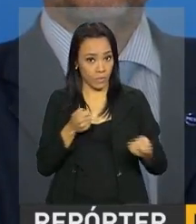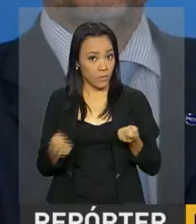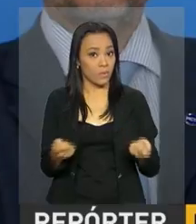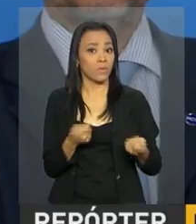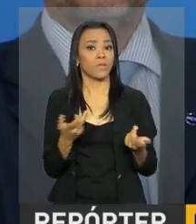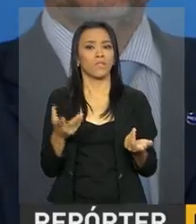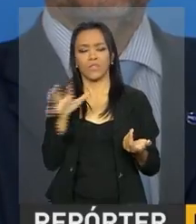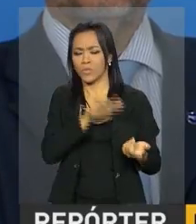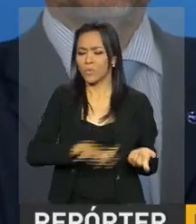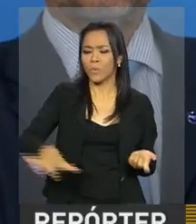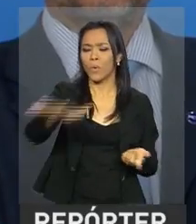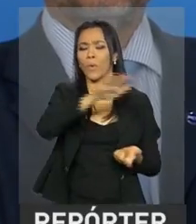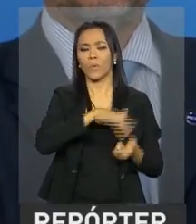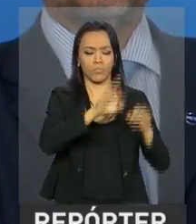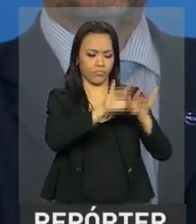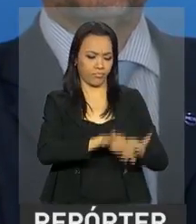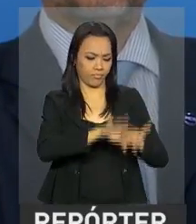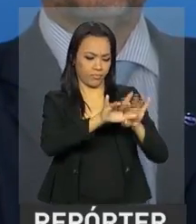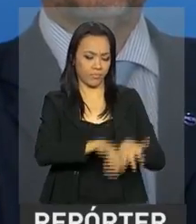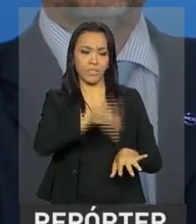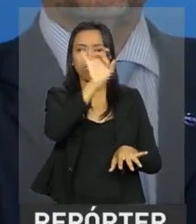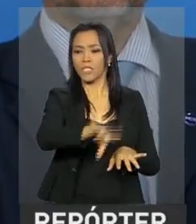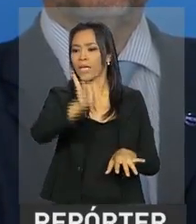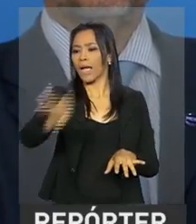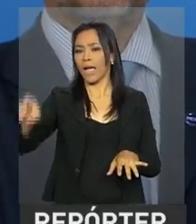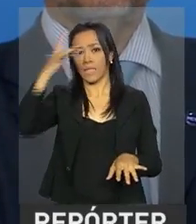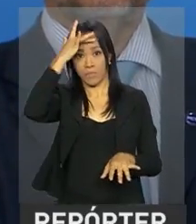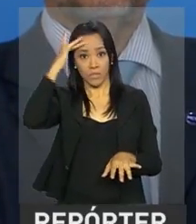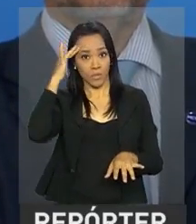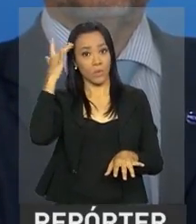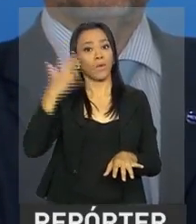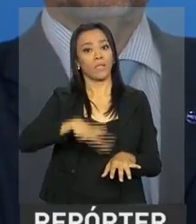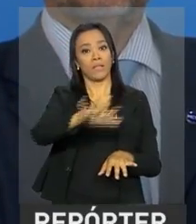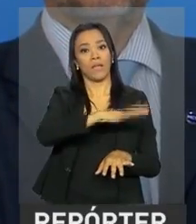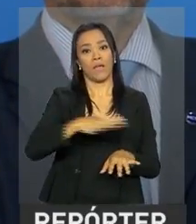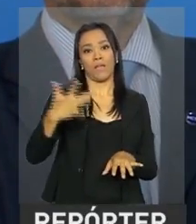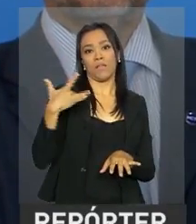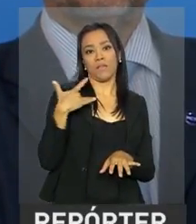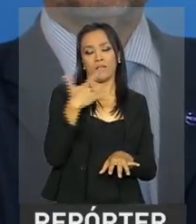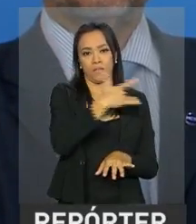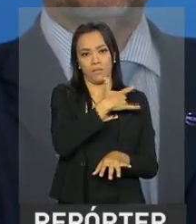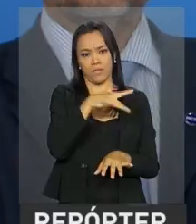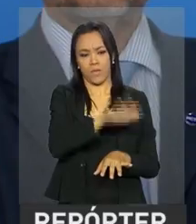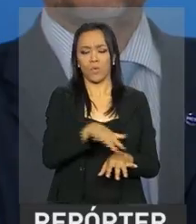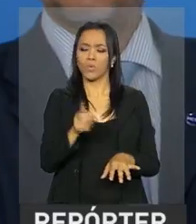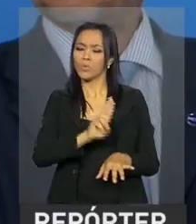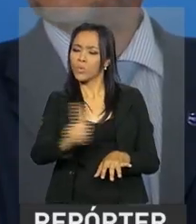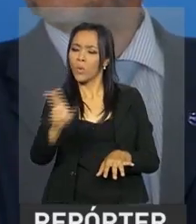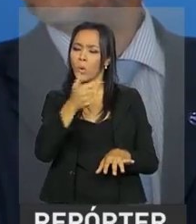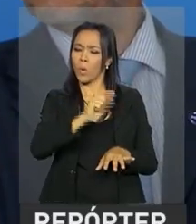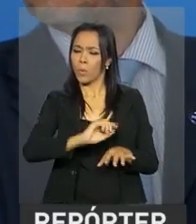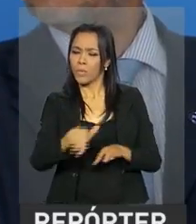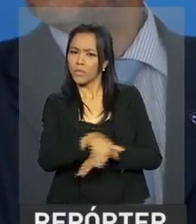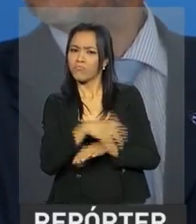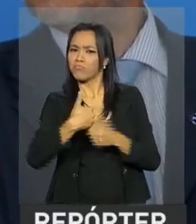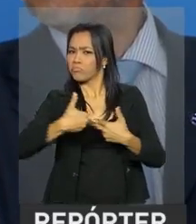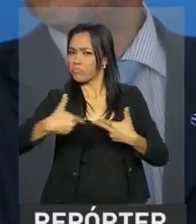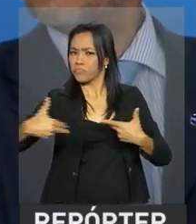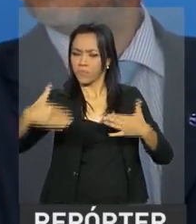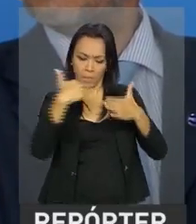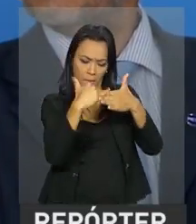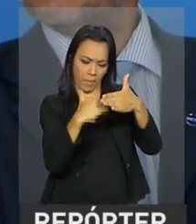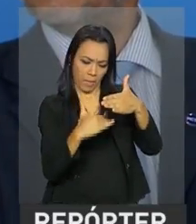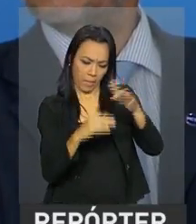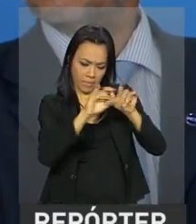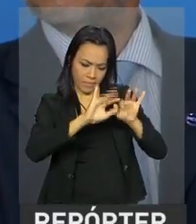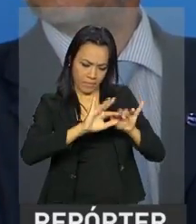de todo o prontuário eletrônico, da ficha médica de cada cidadão brasileiro, para que ele tenha a sua disponibilidade, evidentemente com a reserva